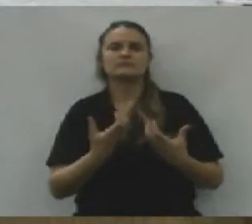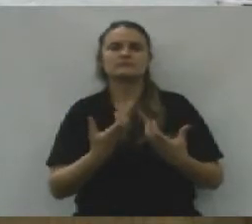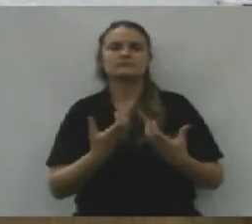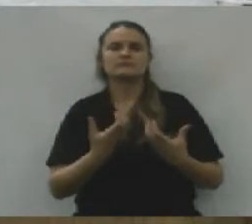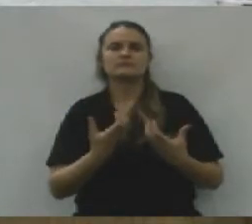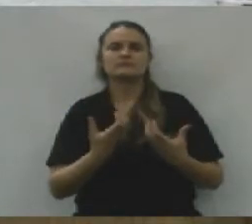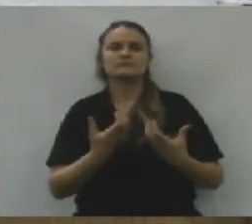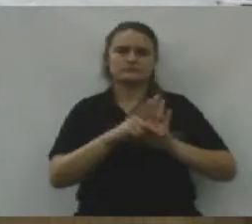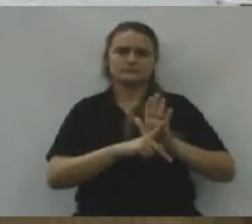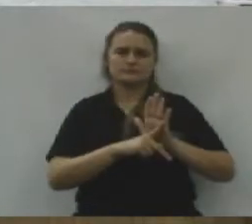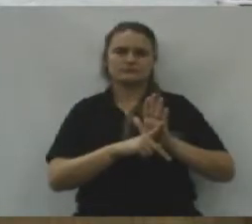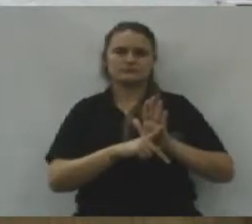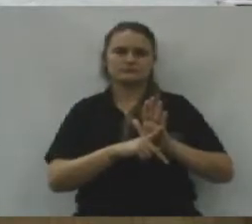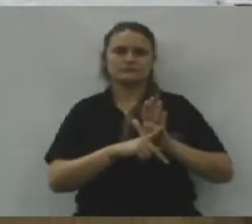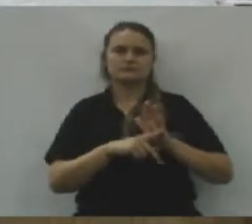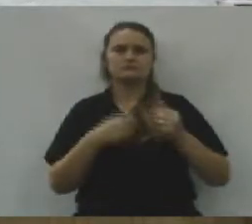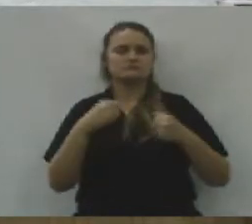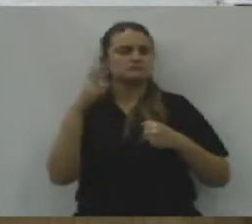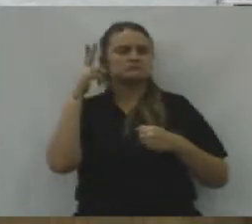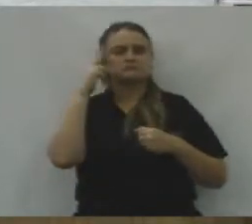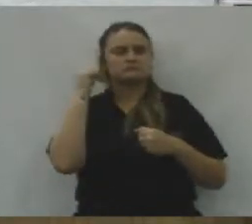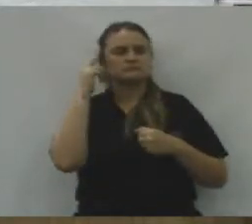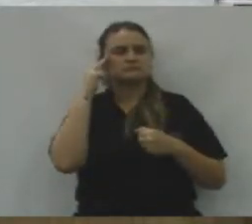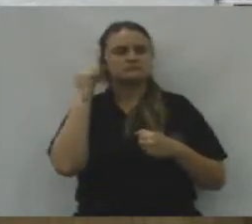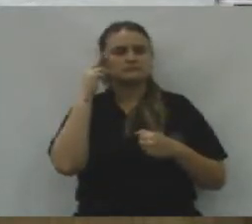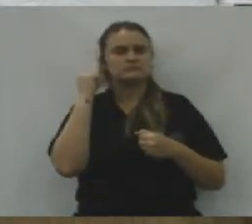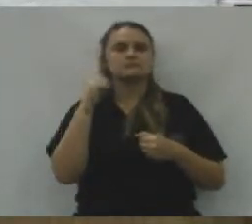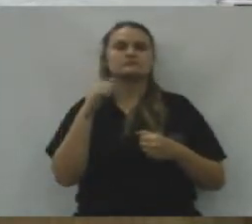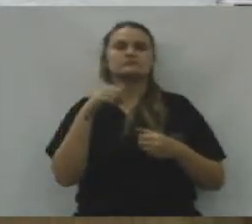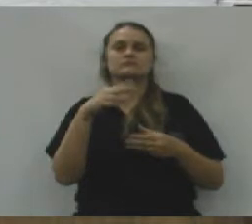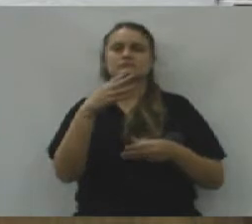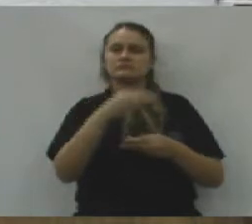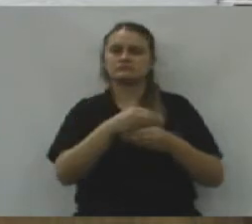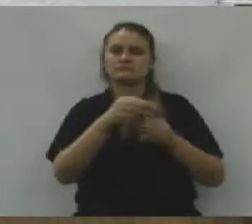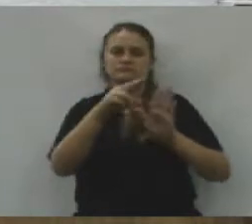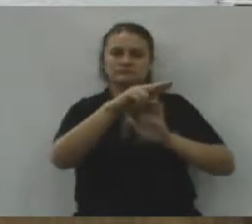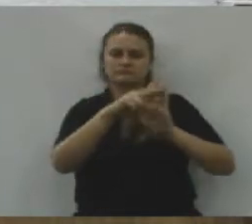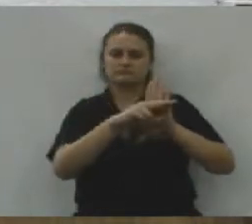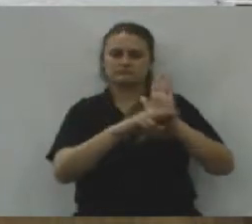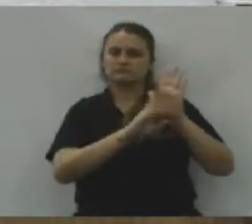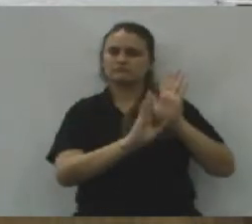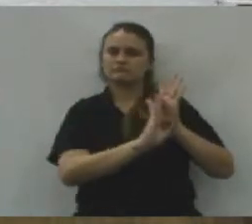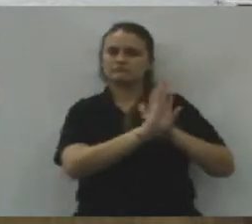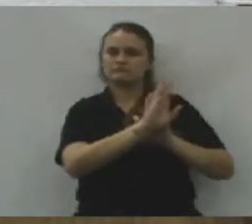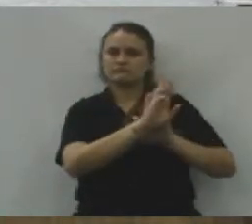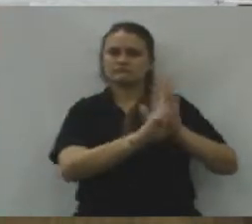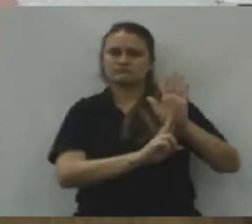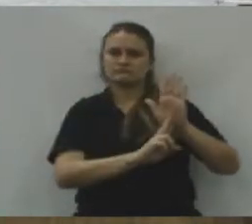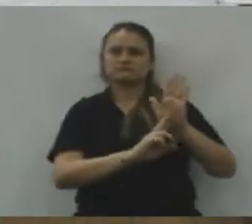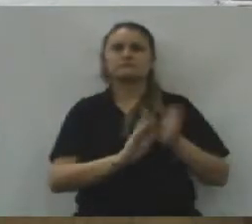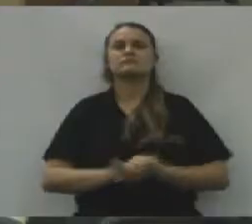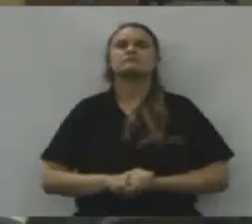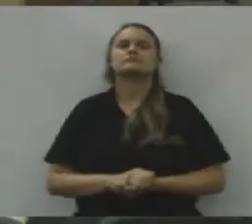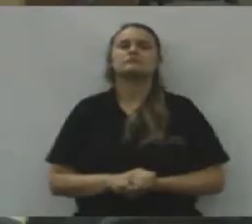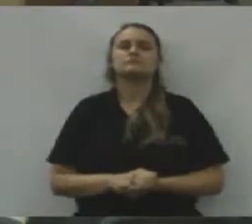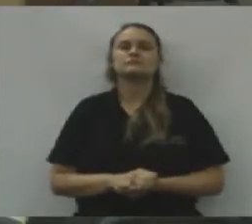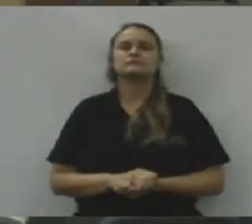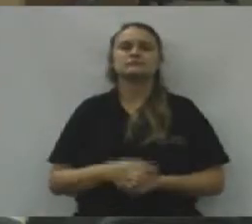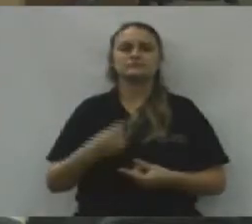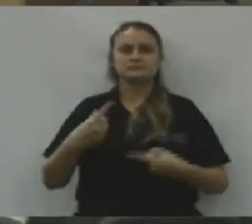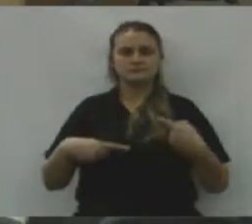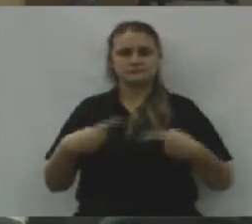ao projeto, devendo seguir os trâmites do regimento com dispensa da redação final e ao parecer.